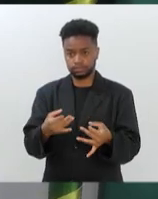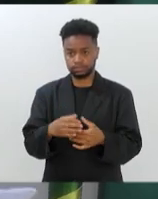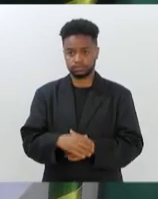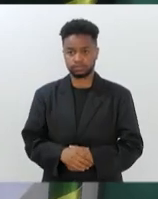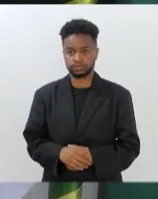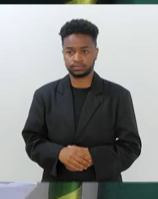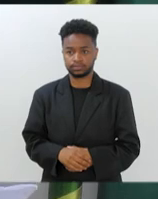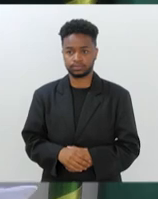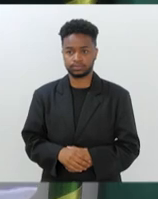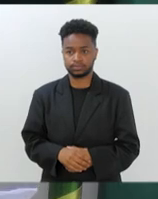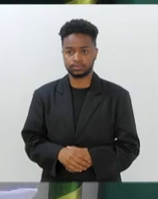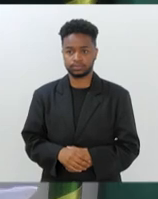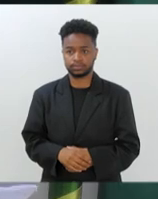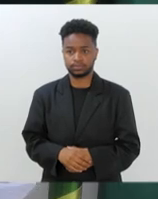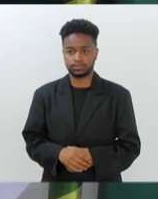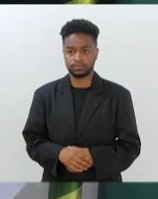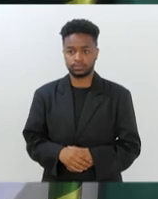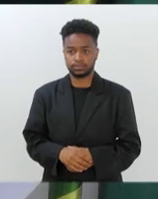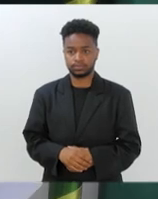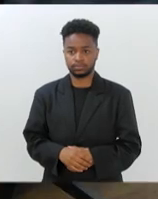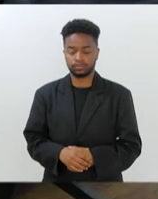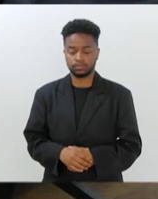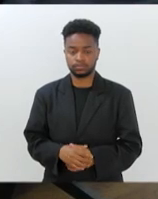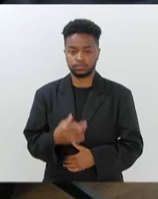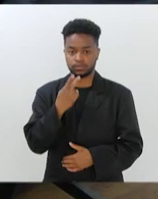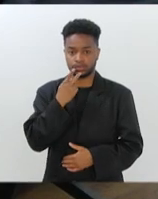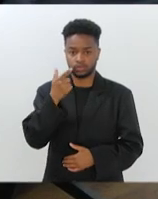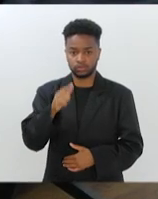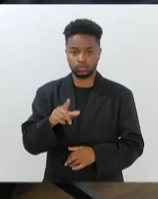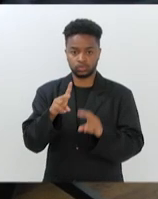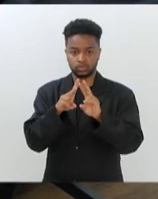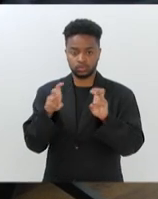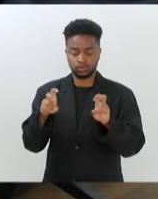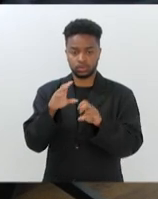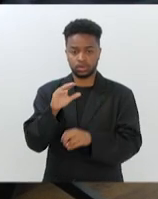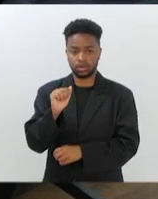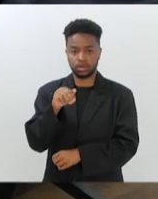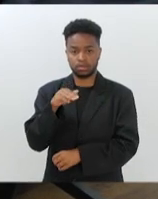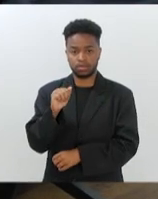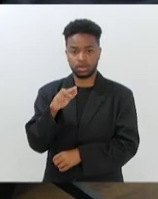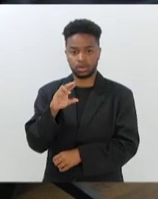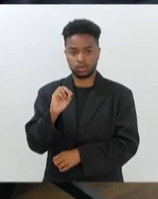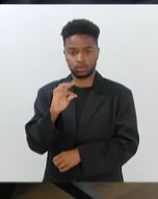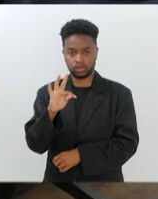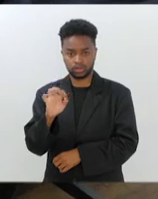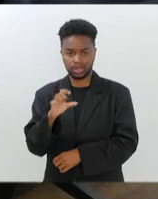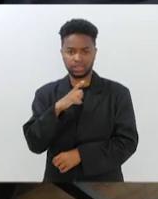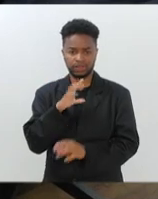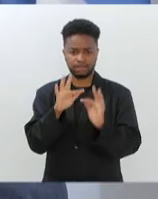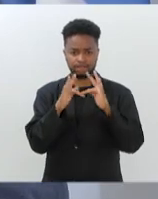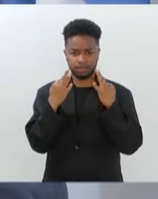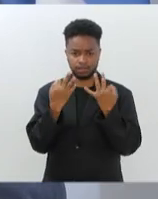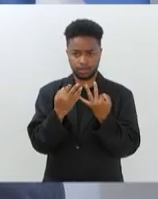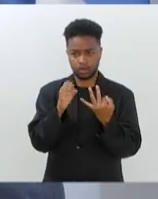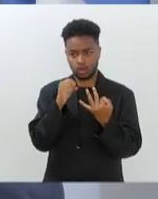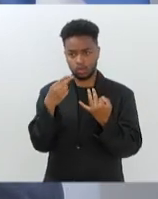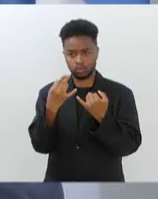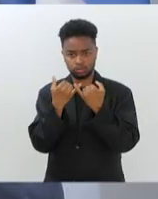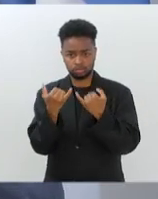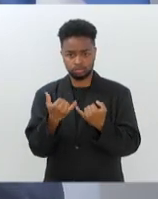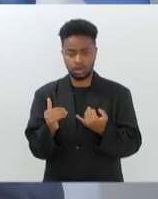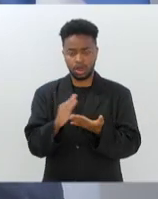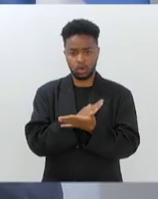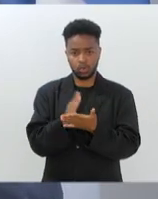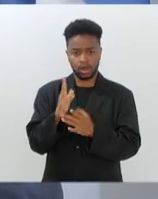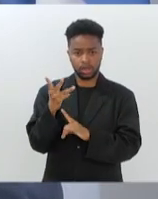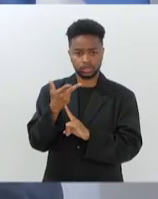isso voltando a a senhora tem alguma relação de parentes parentesco ou proximidade com algum artista que